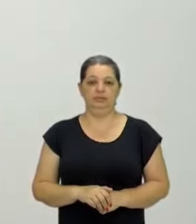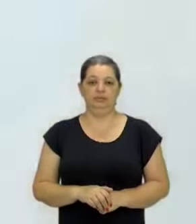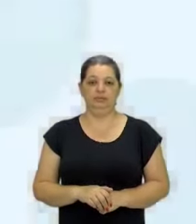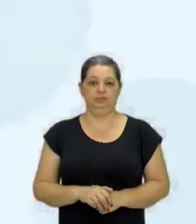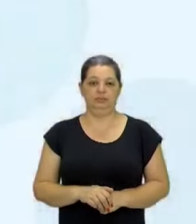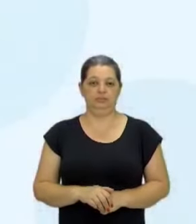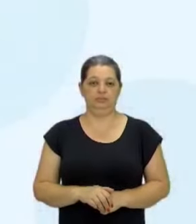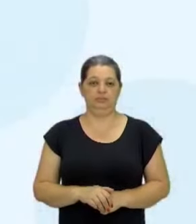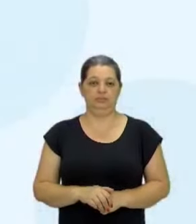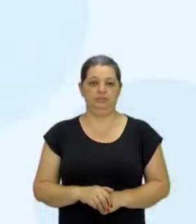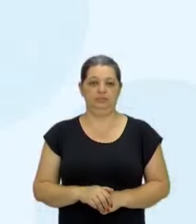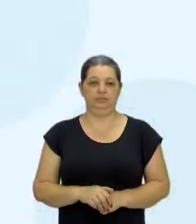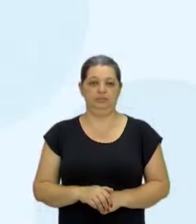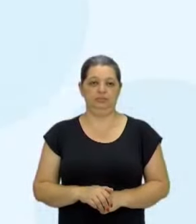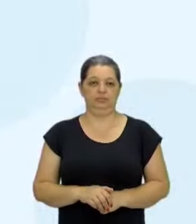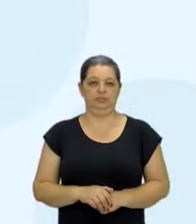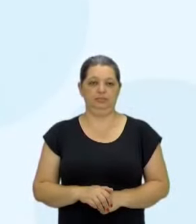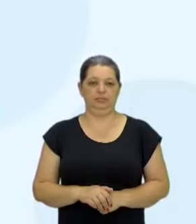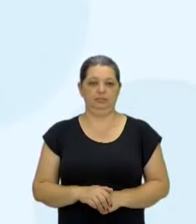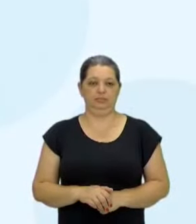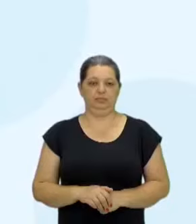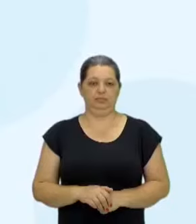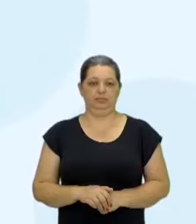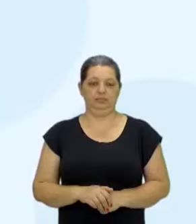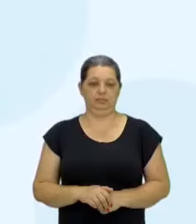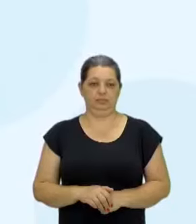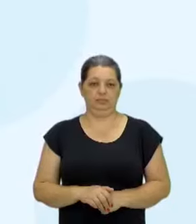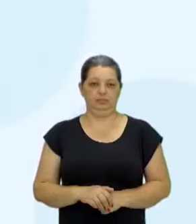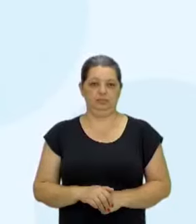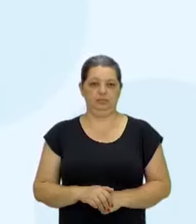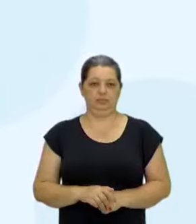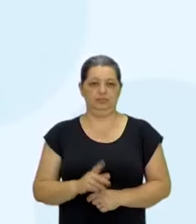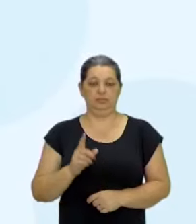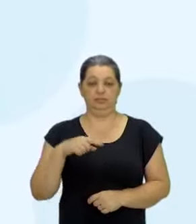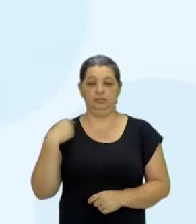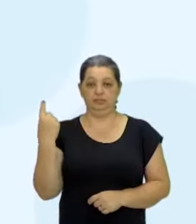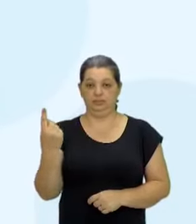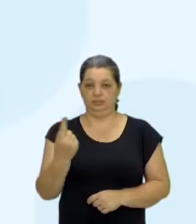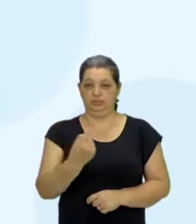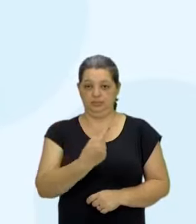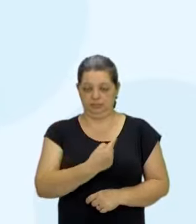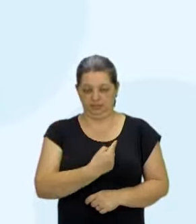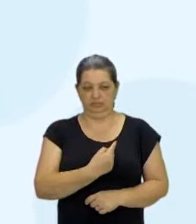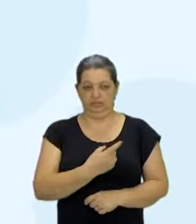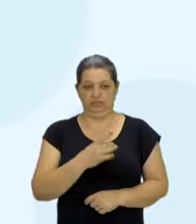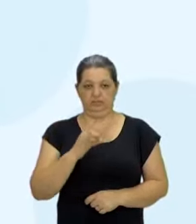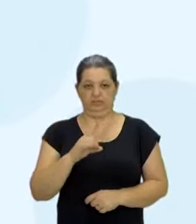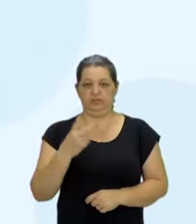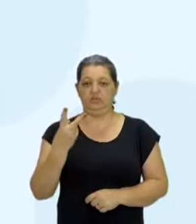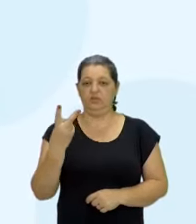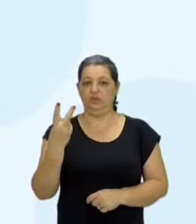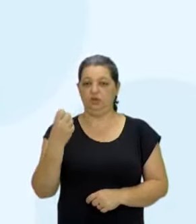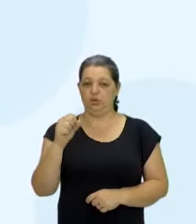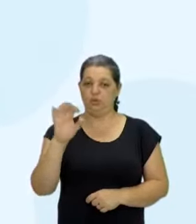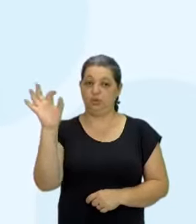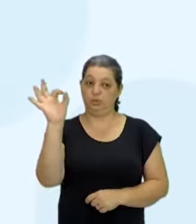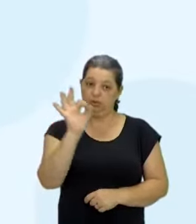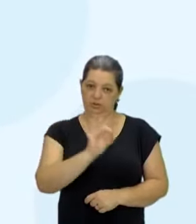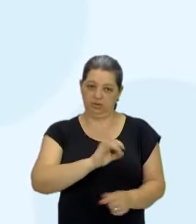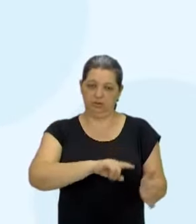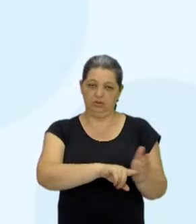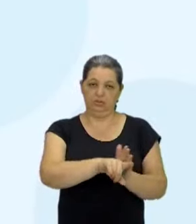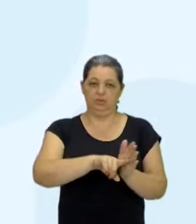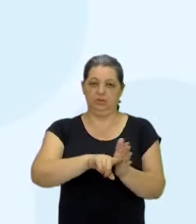28% of research in the world. Nós somos apenas 28% dos pesquisadores